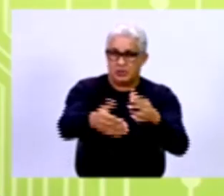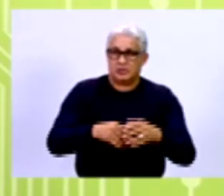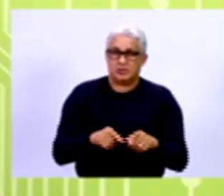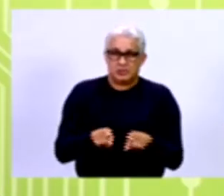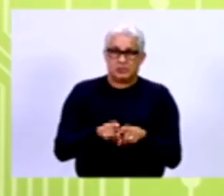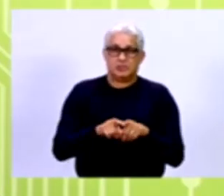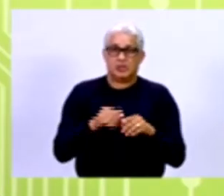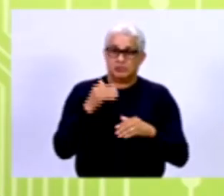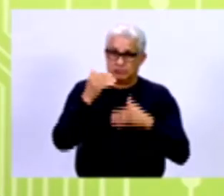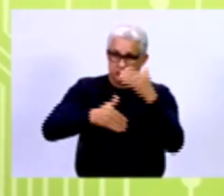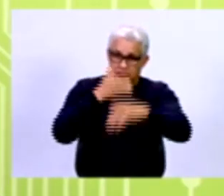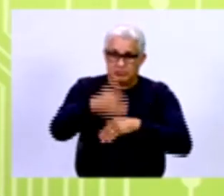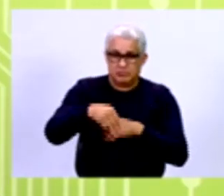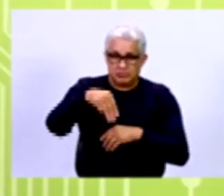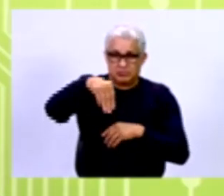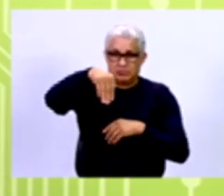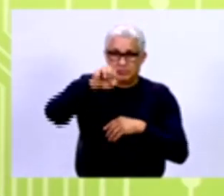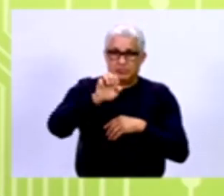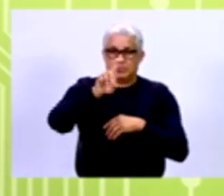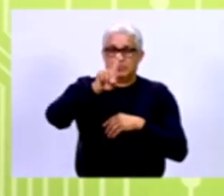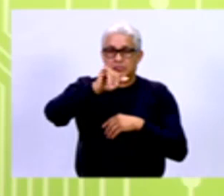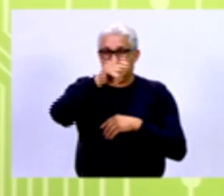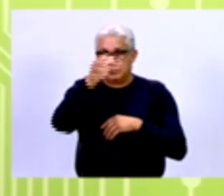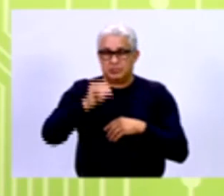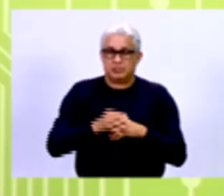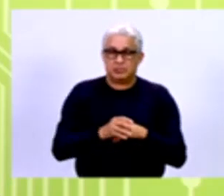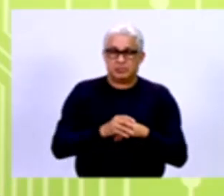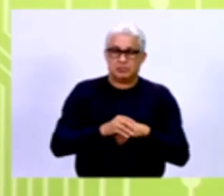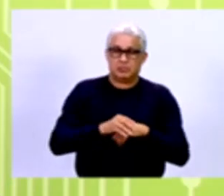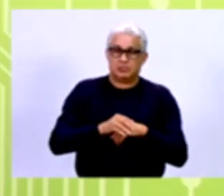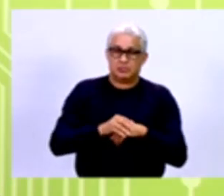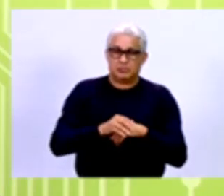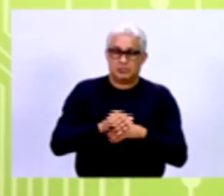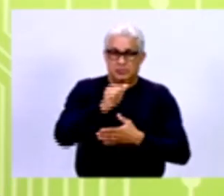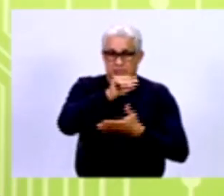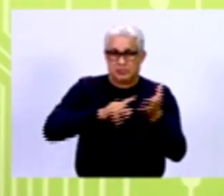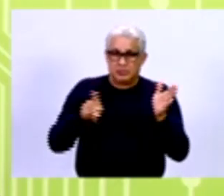Esse processo de medição das atividades econômicas